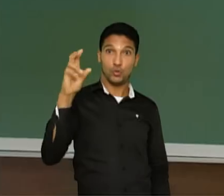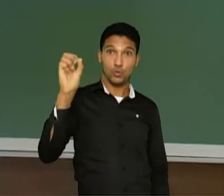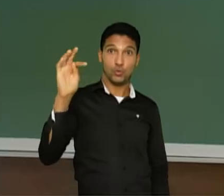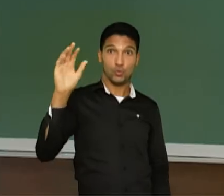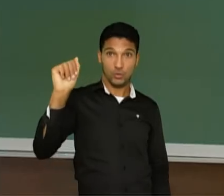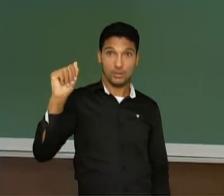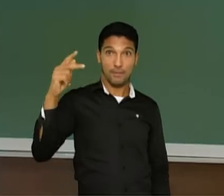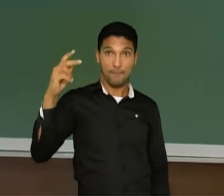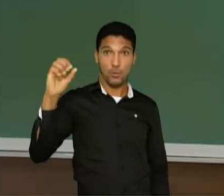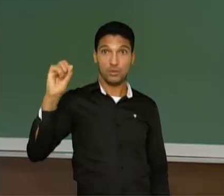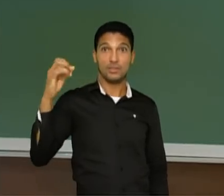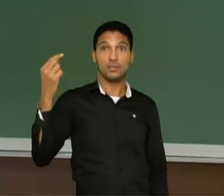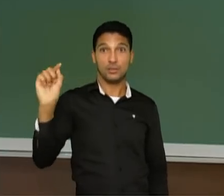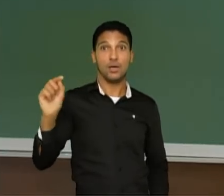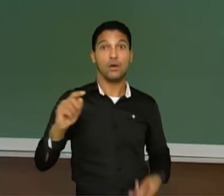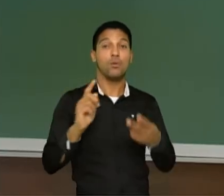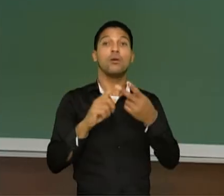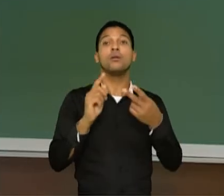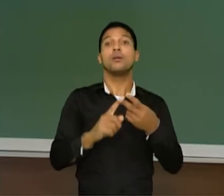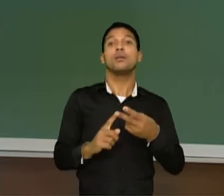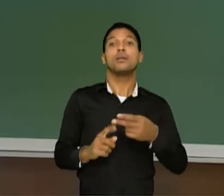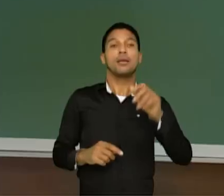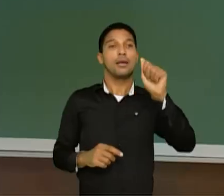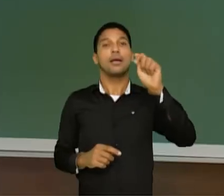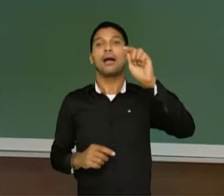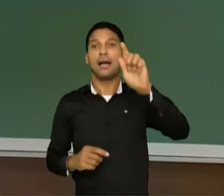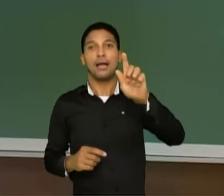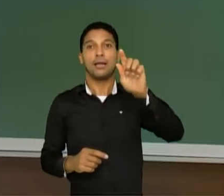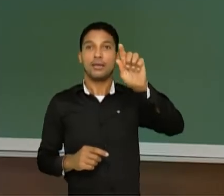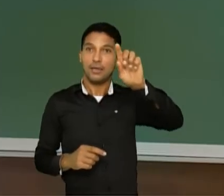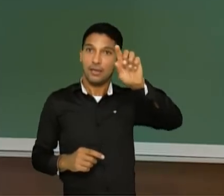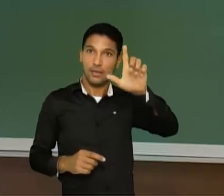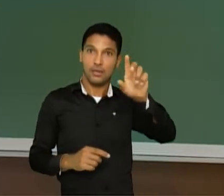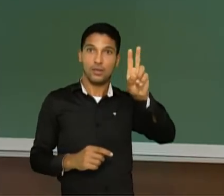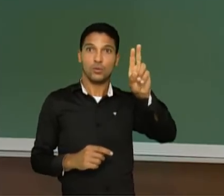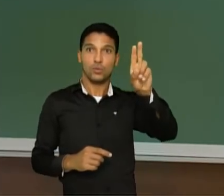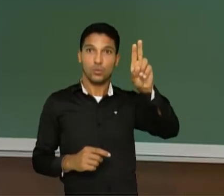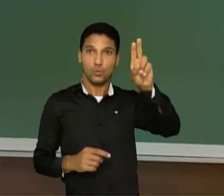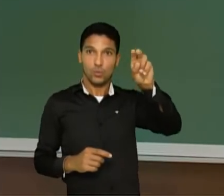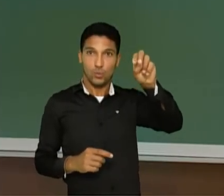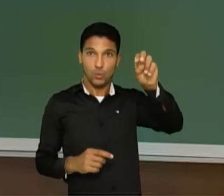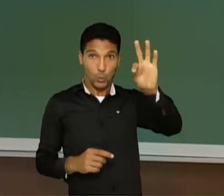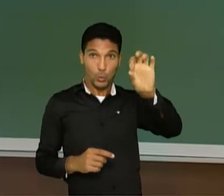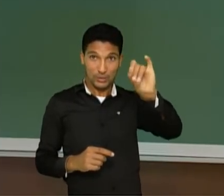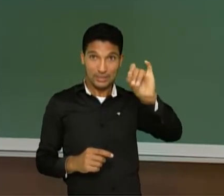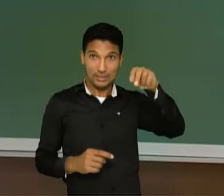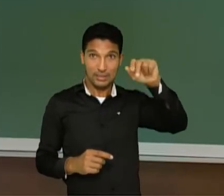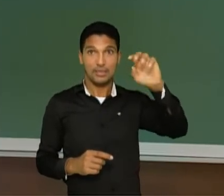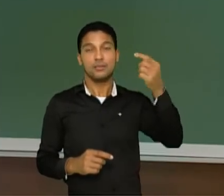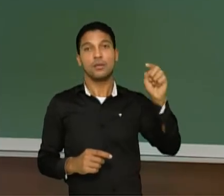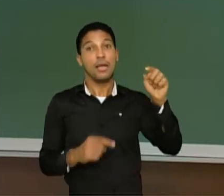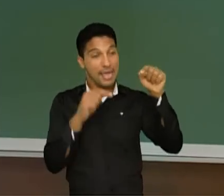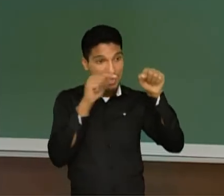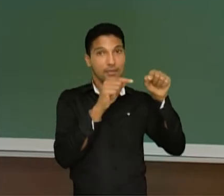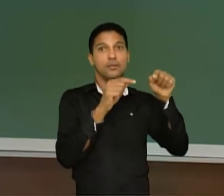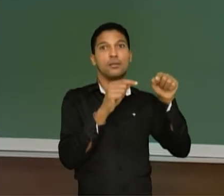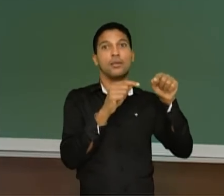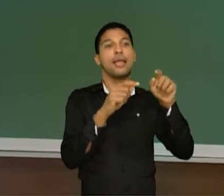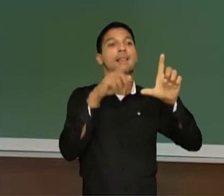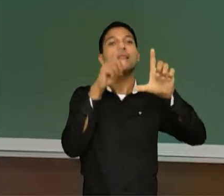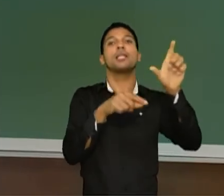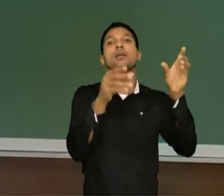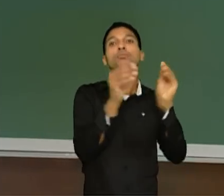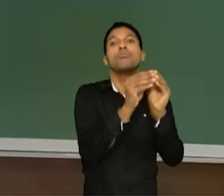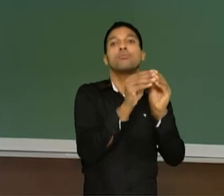compostos por aglutinação, houve a eliminação de uma letra de uma das palavras originais que deu origem a essa